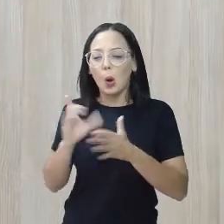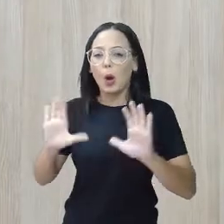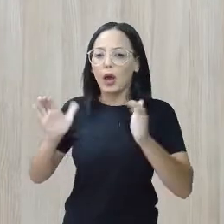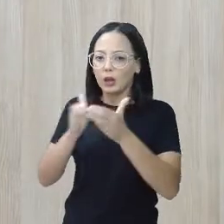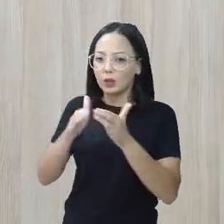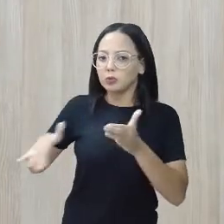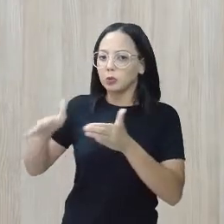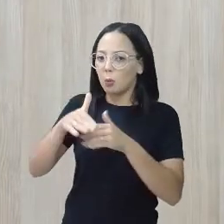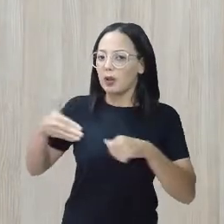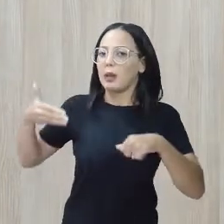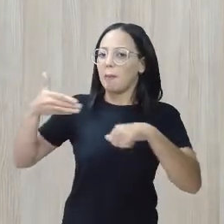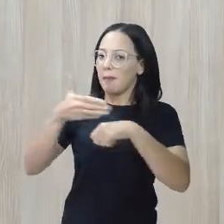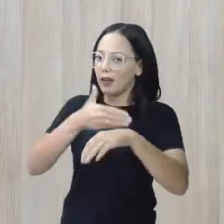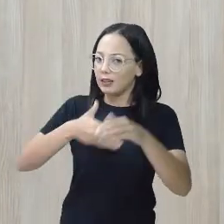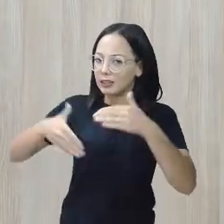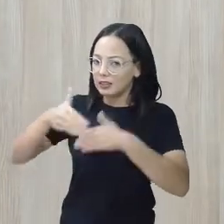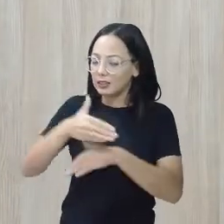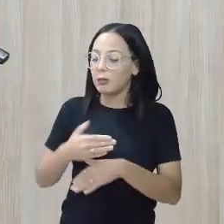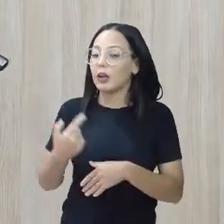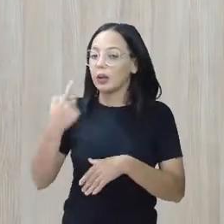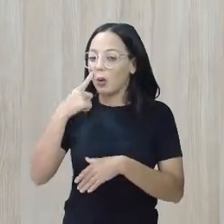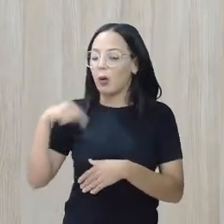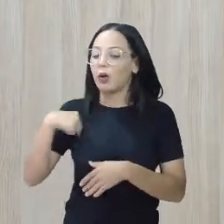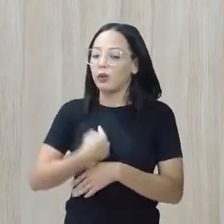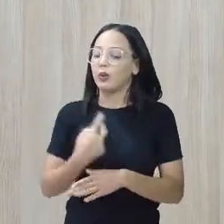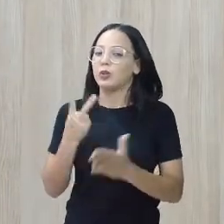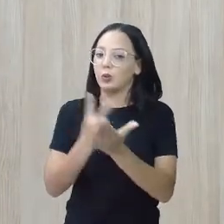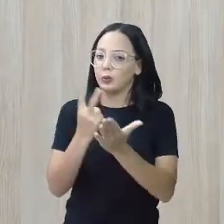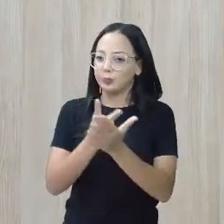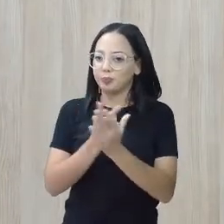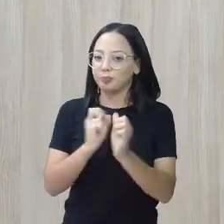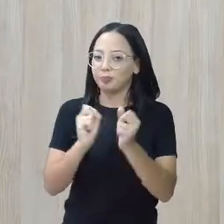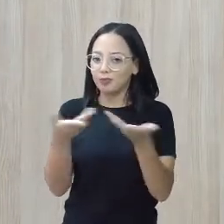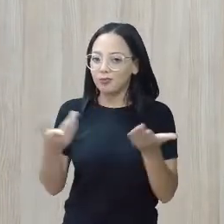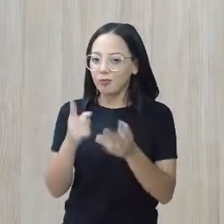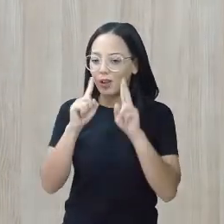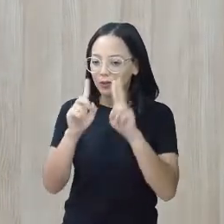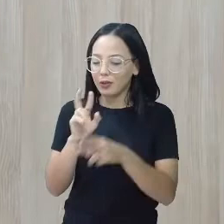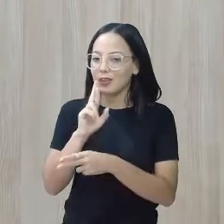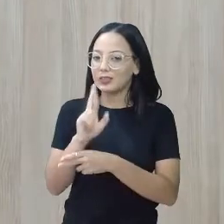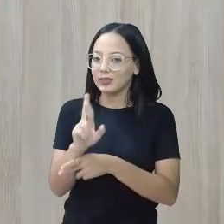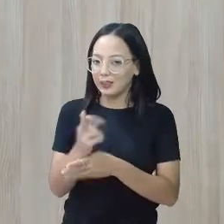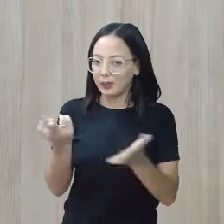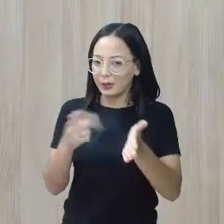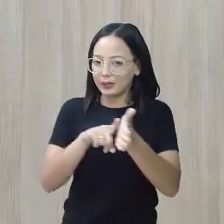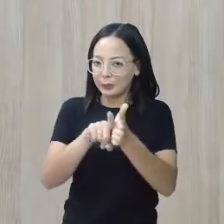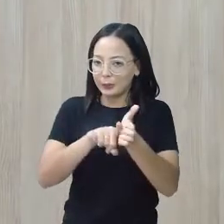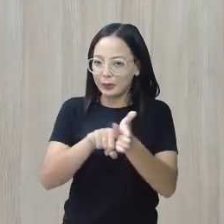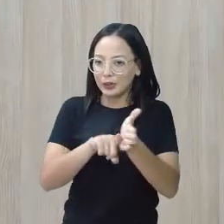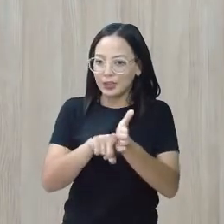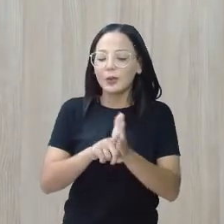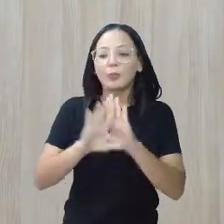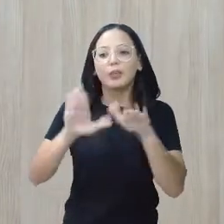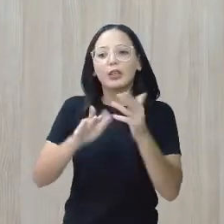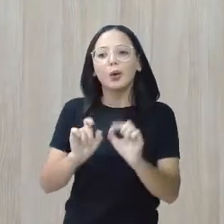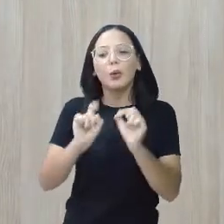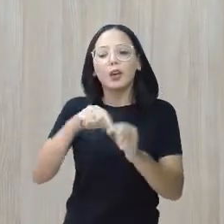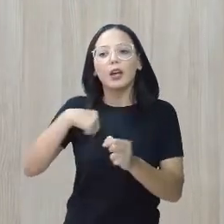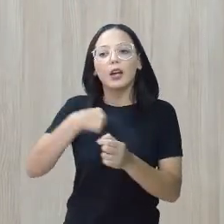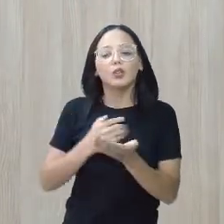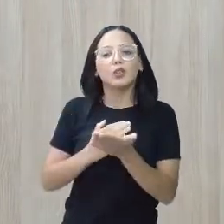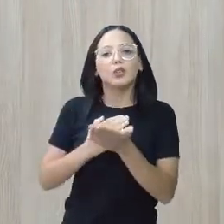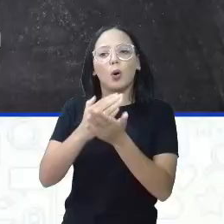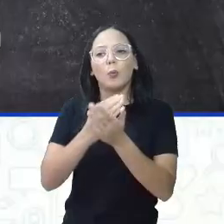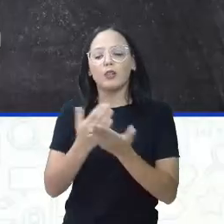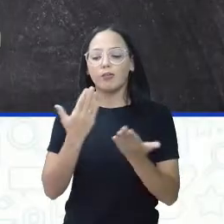né não, Helena? É. Então, vamos continuar. Já já a gente colhe a informação. Vamos ver o resultado da nossa pesquisa aqui, ó. Então, a ideia é a gente começar a